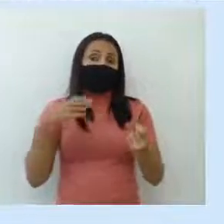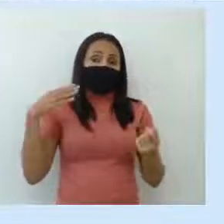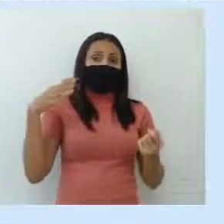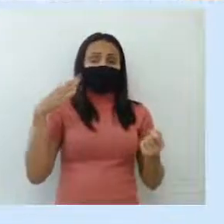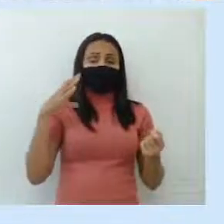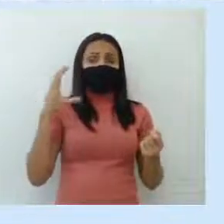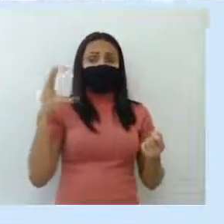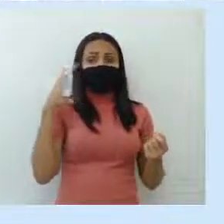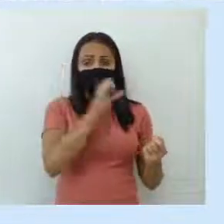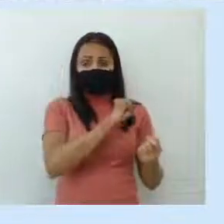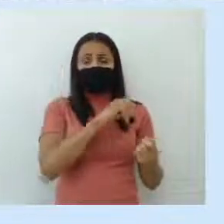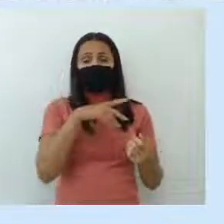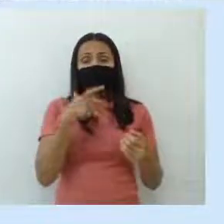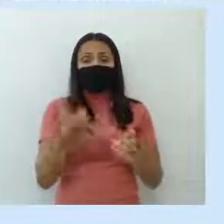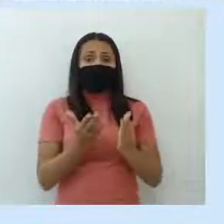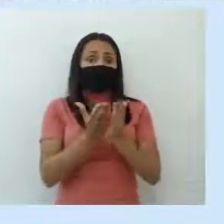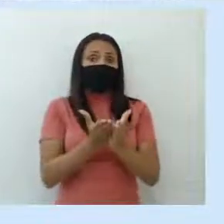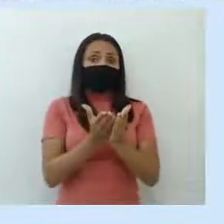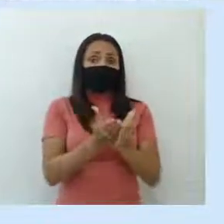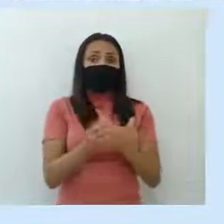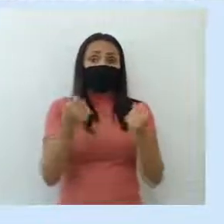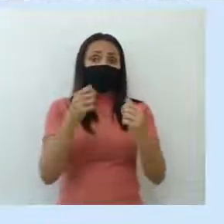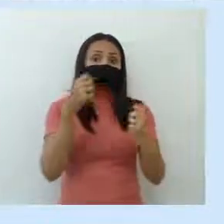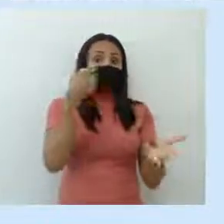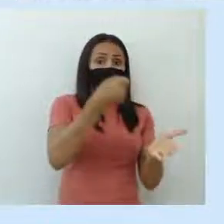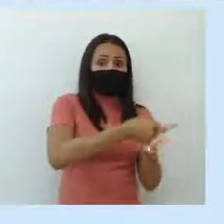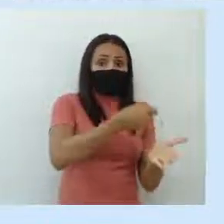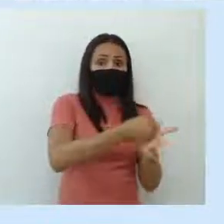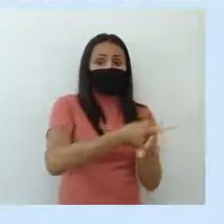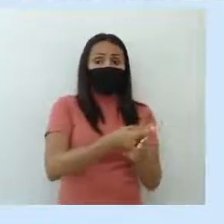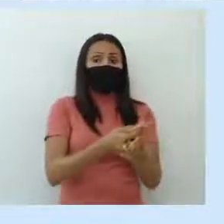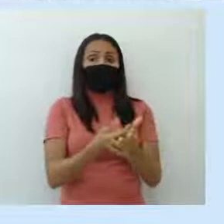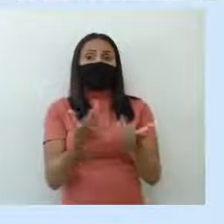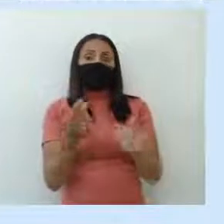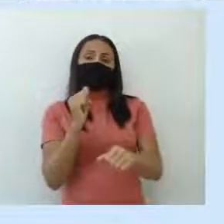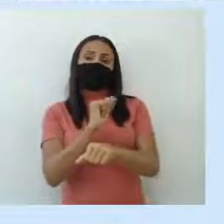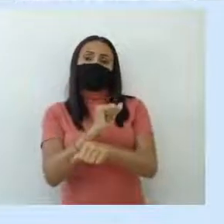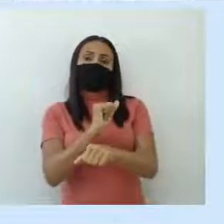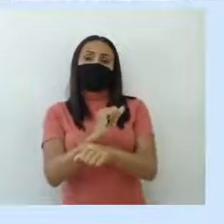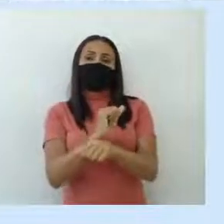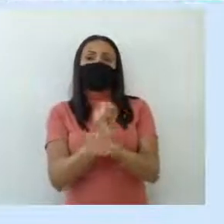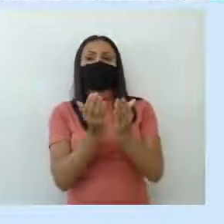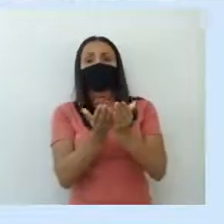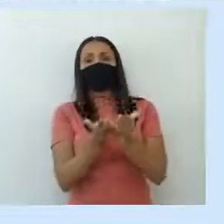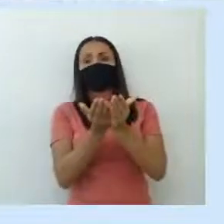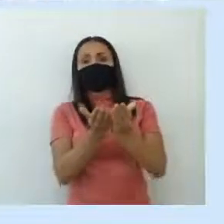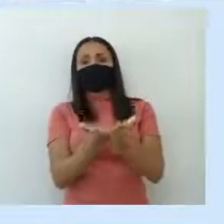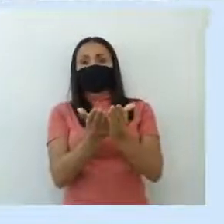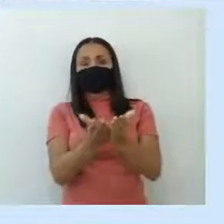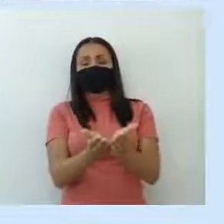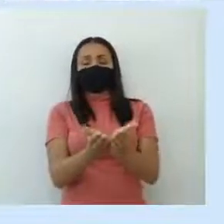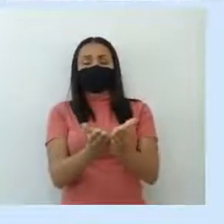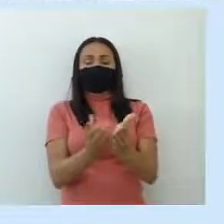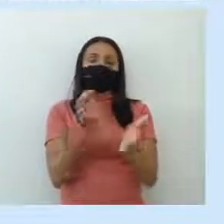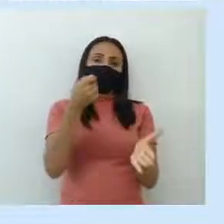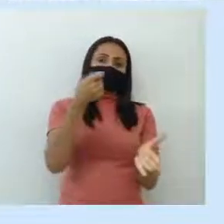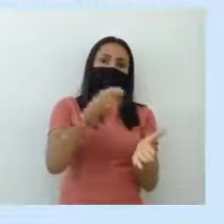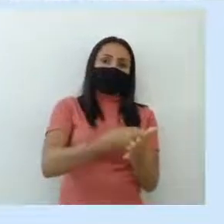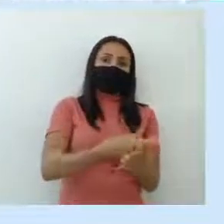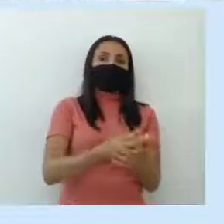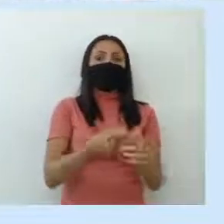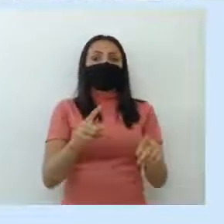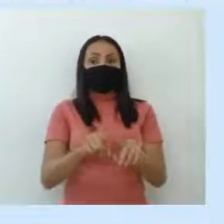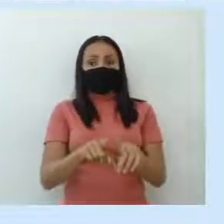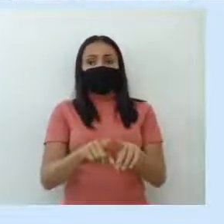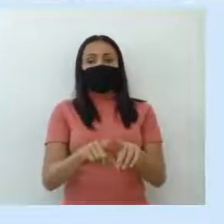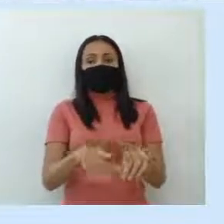que pagar isso para esperar no porto. Tinha que pagar, né? Pagavam também pelo reabastecimento de